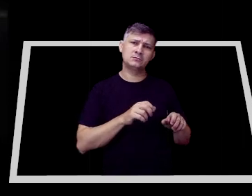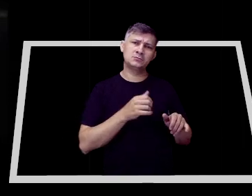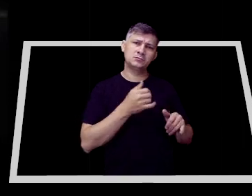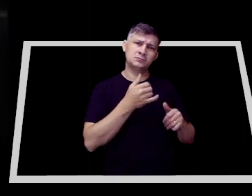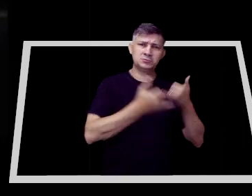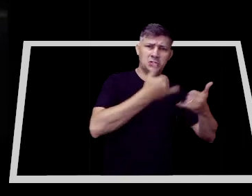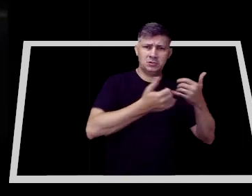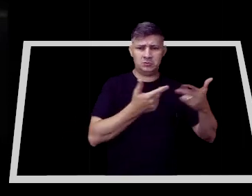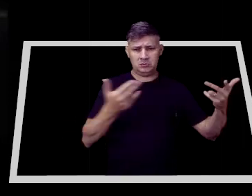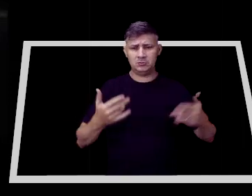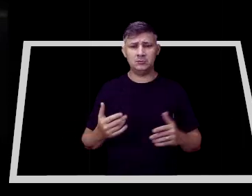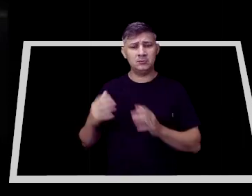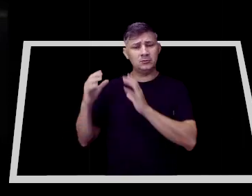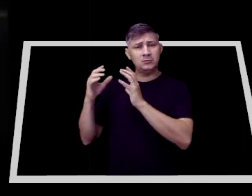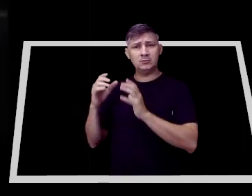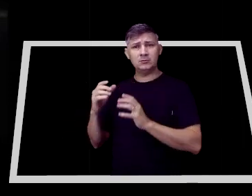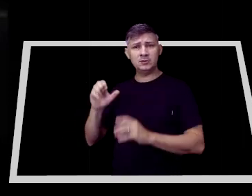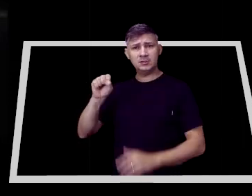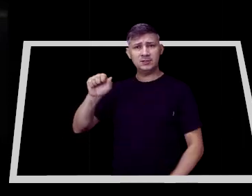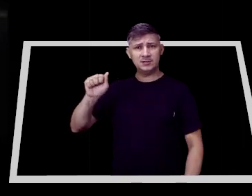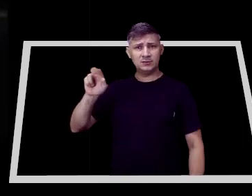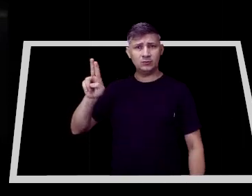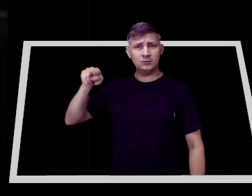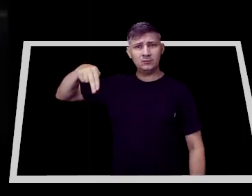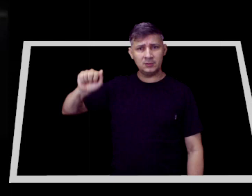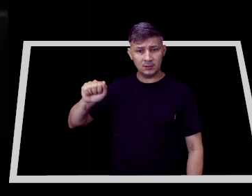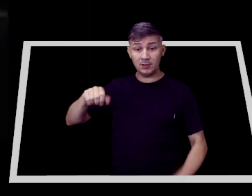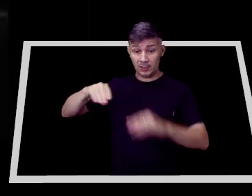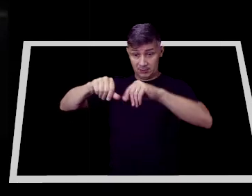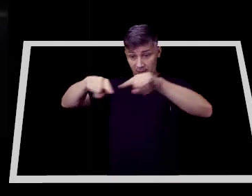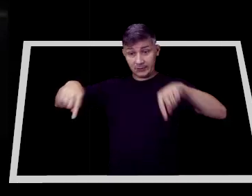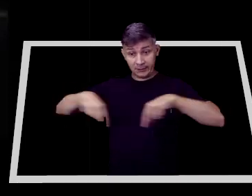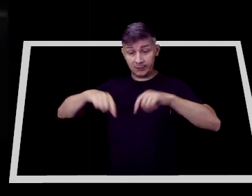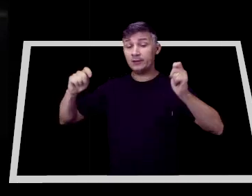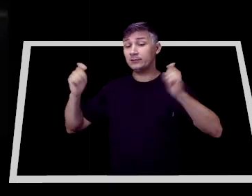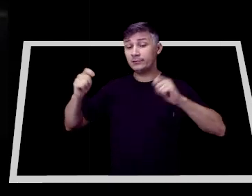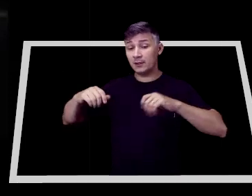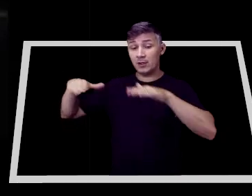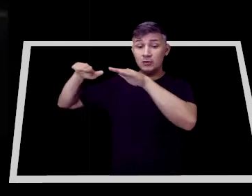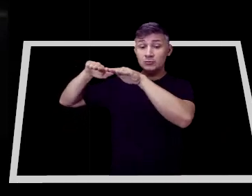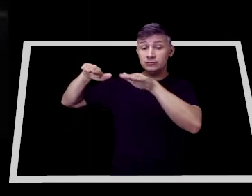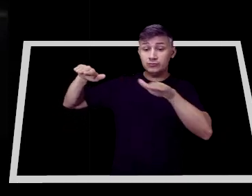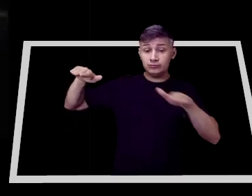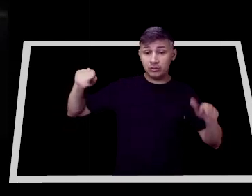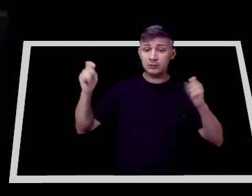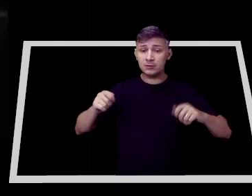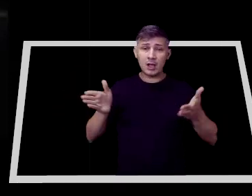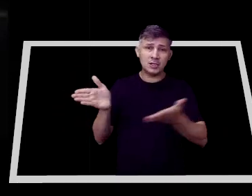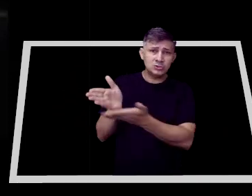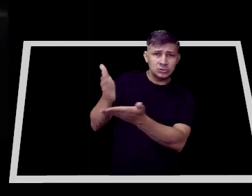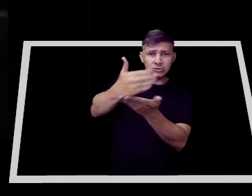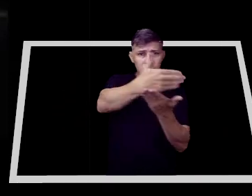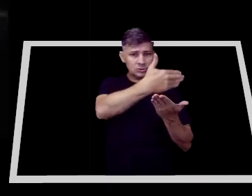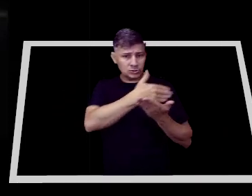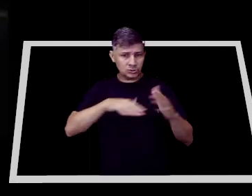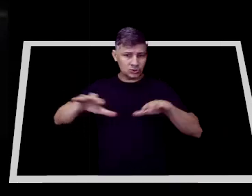sauna. E como se organiza, né? Acho que era um terreno que permitiu um pouco distribuir esses programas, acho